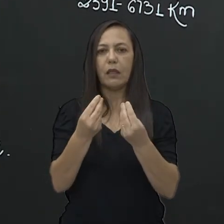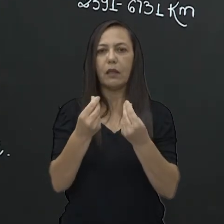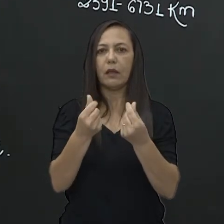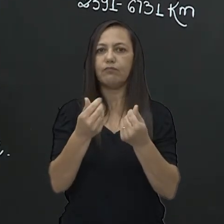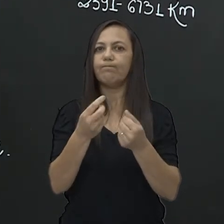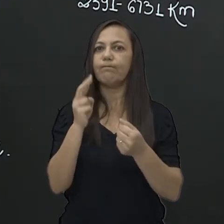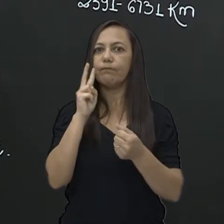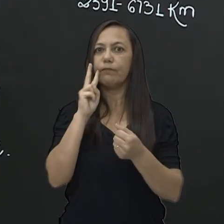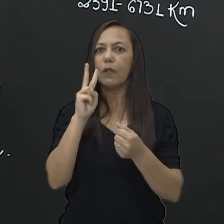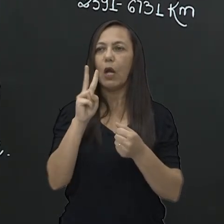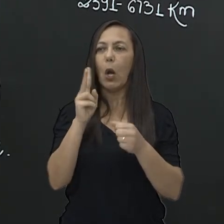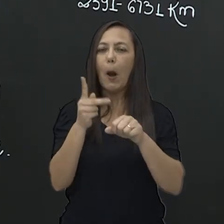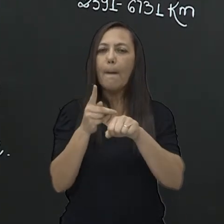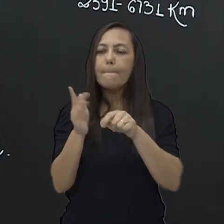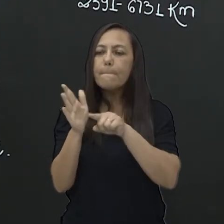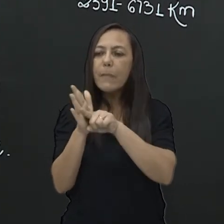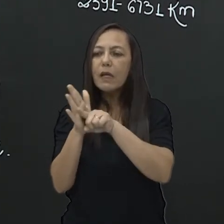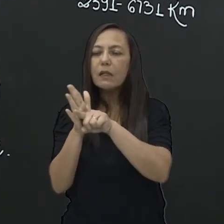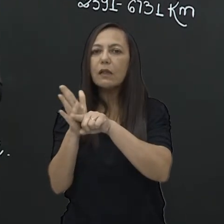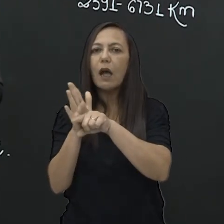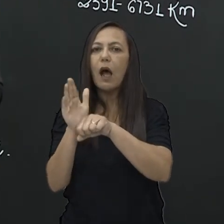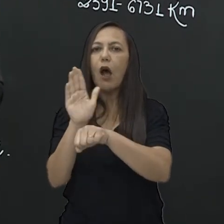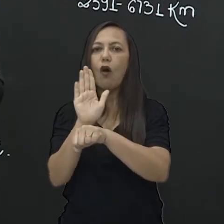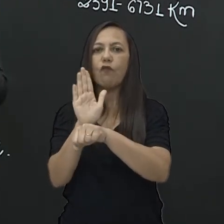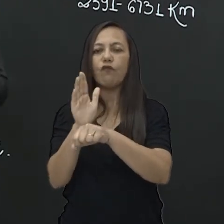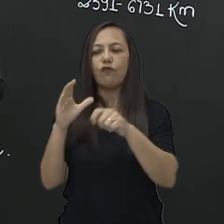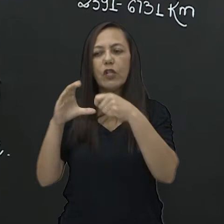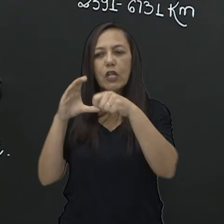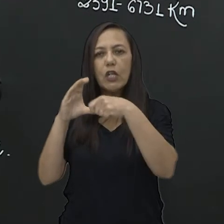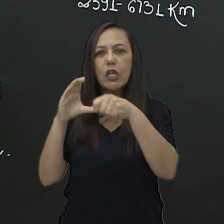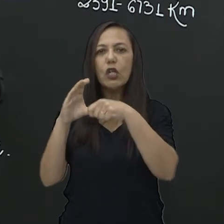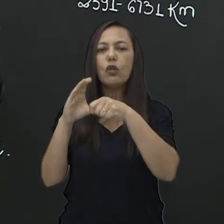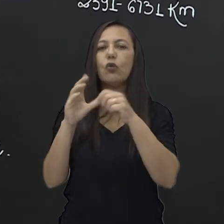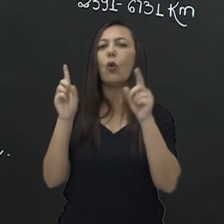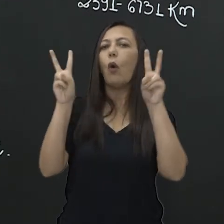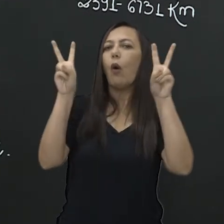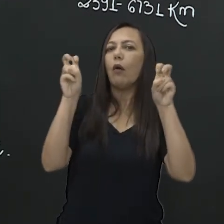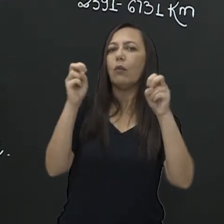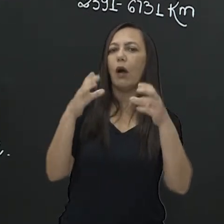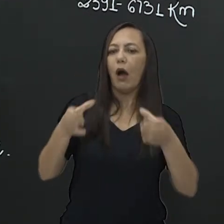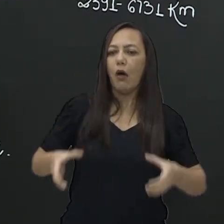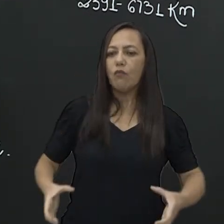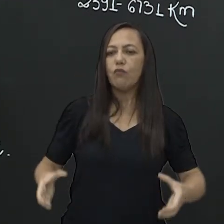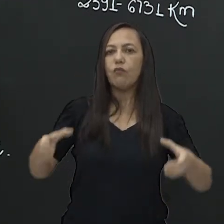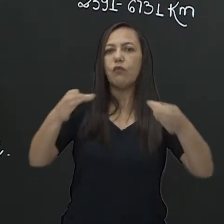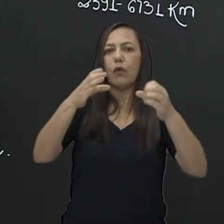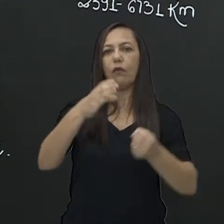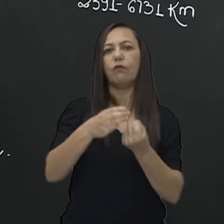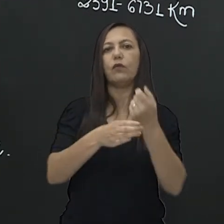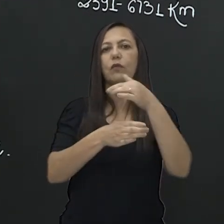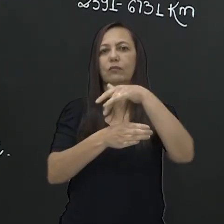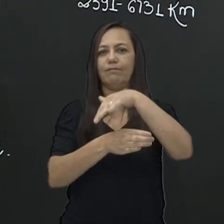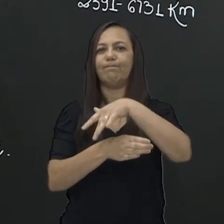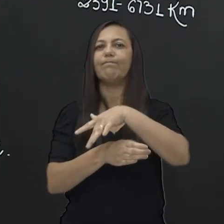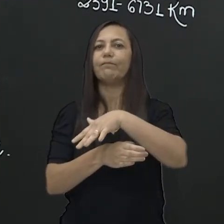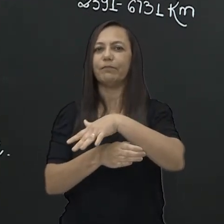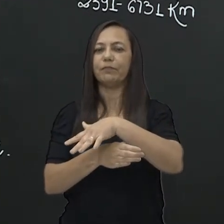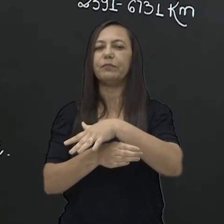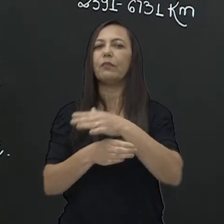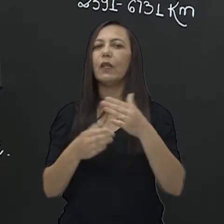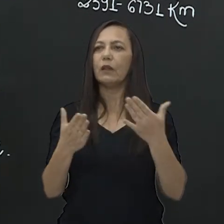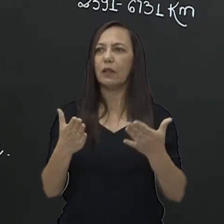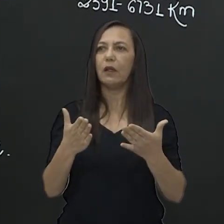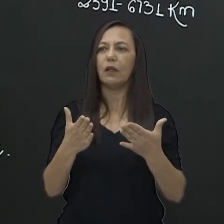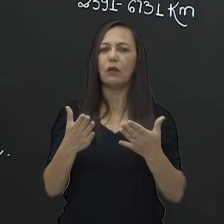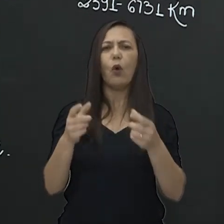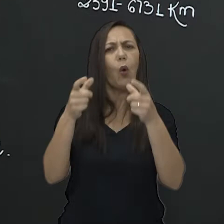você buscar, faz uma pesquisa sobre vídeo sobre vulcão. Olha o conteúdo do que sai do vulcão. Você fala, caramba, que isso? Isso